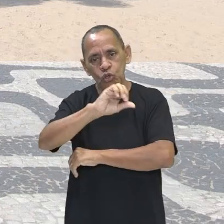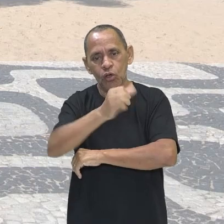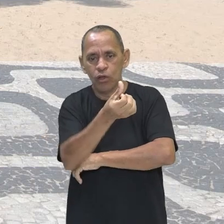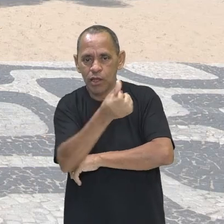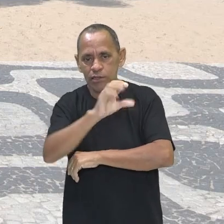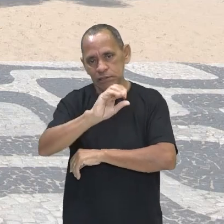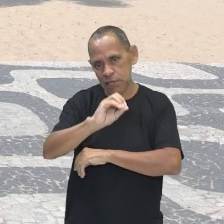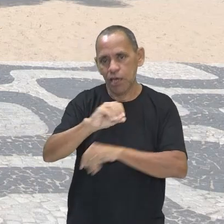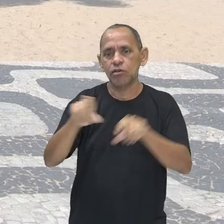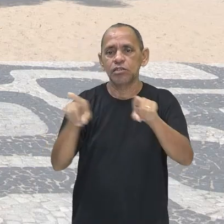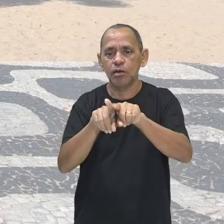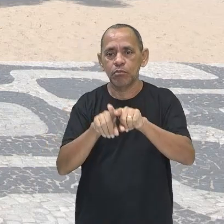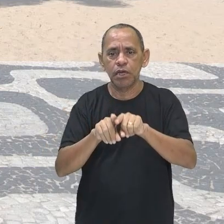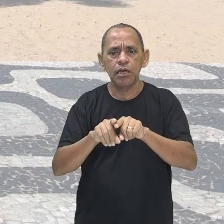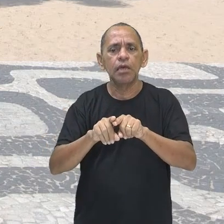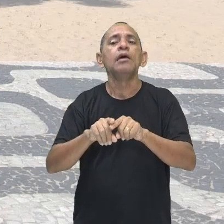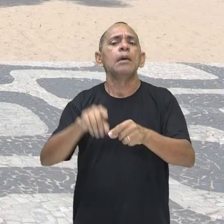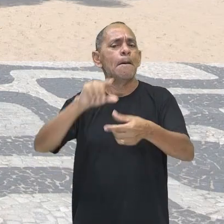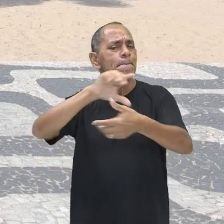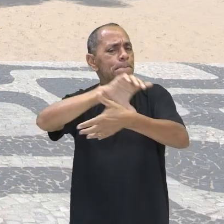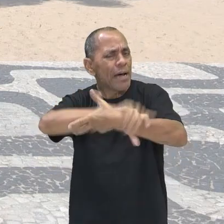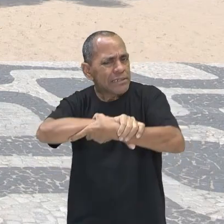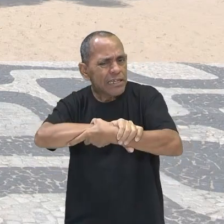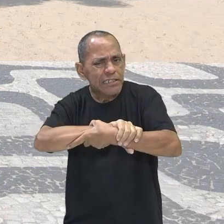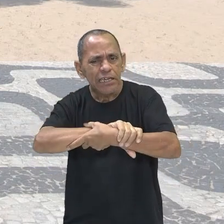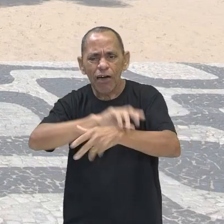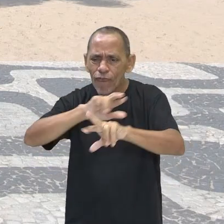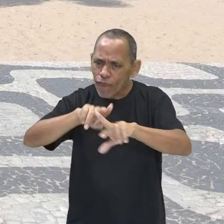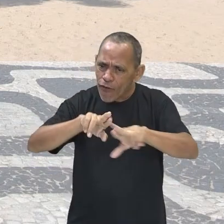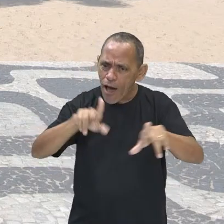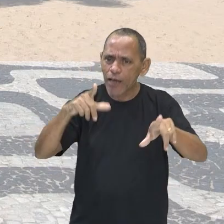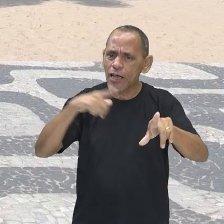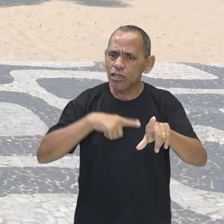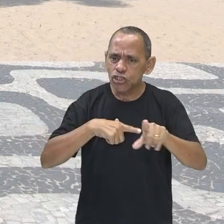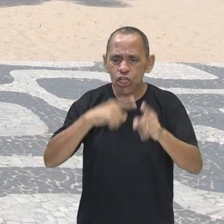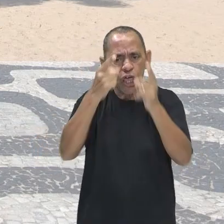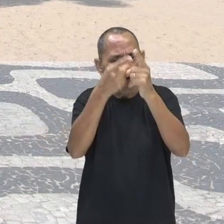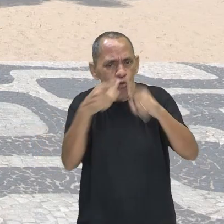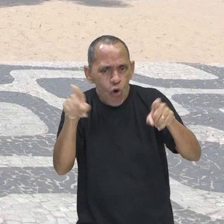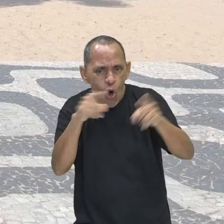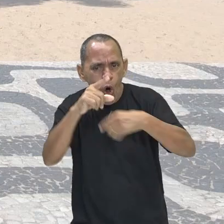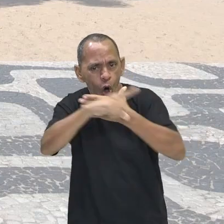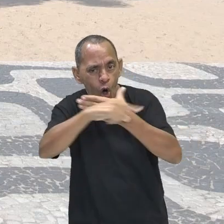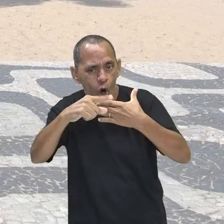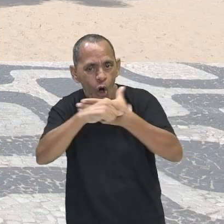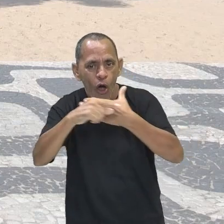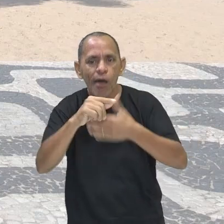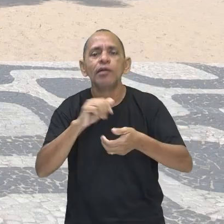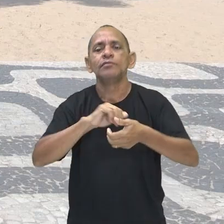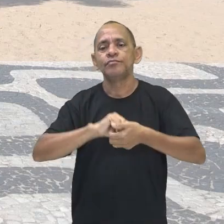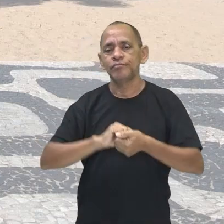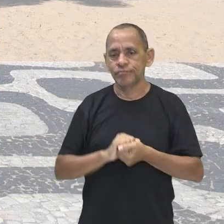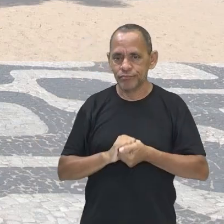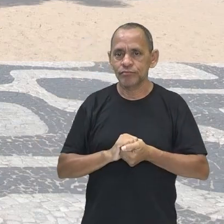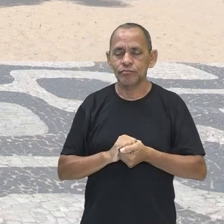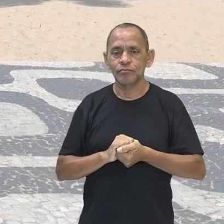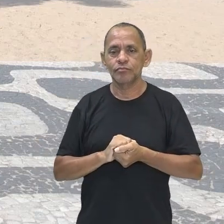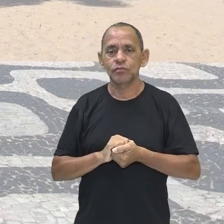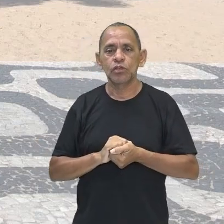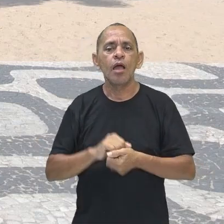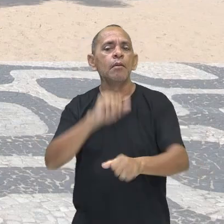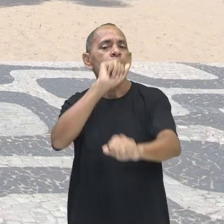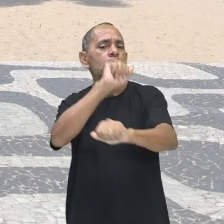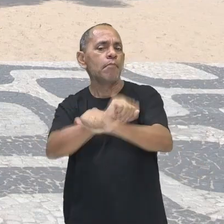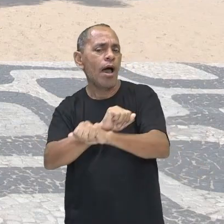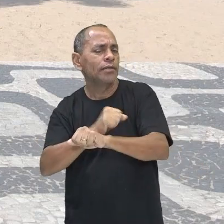Mendonça novamente. Nós temos outra música, Chega de Saudade. Chega de saudade.